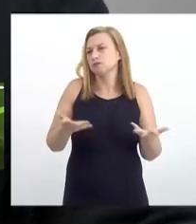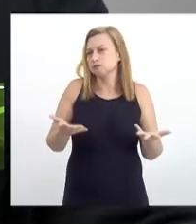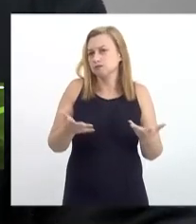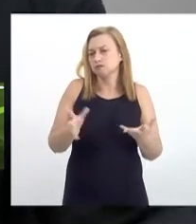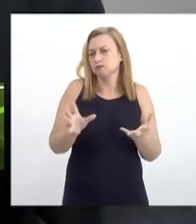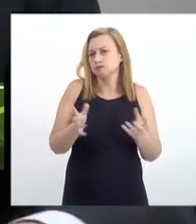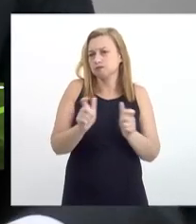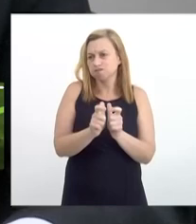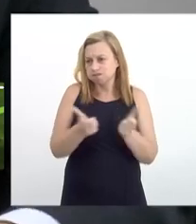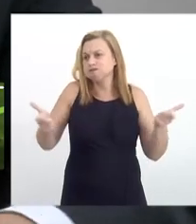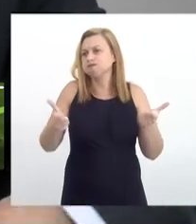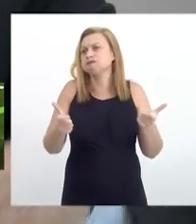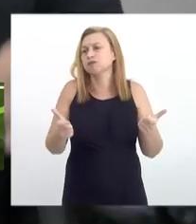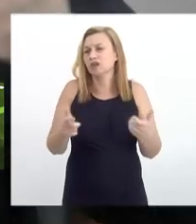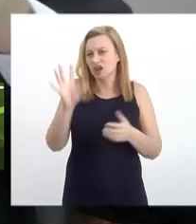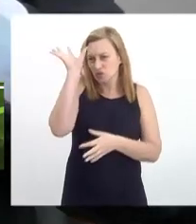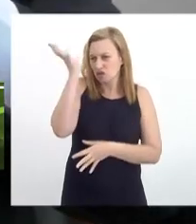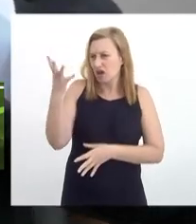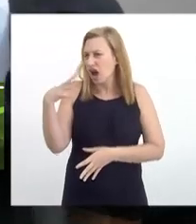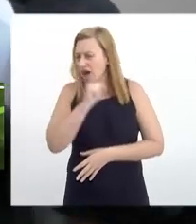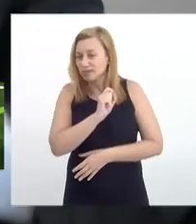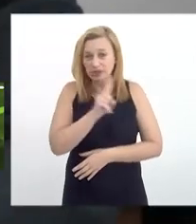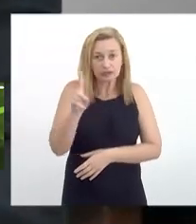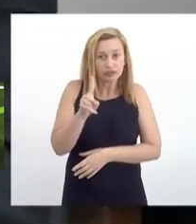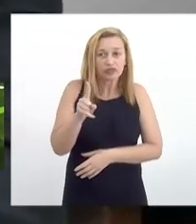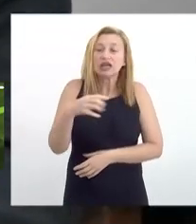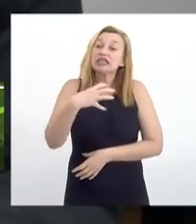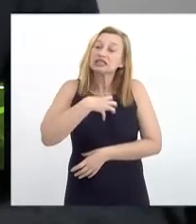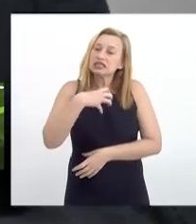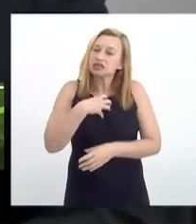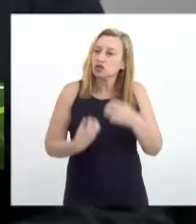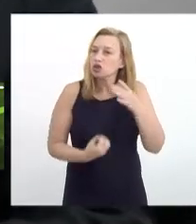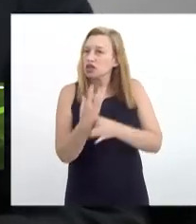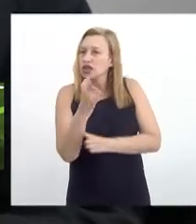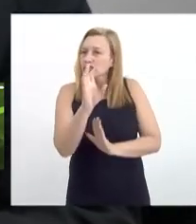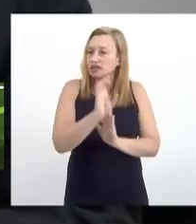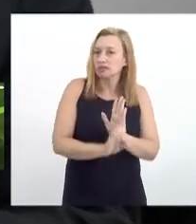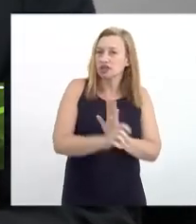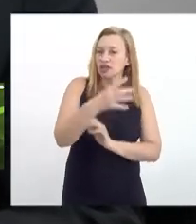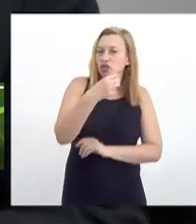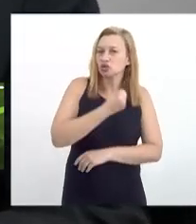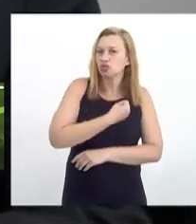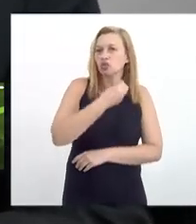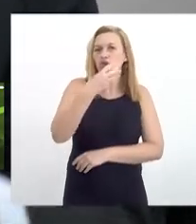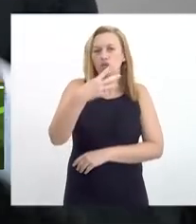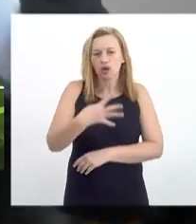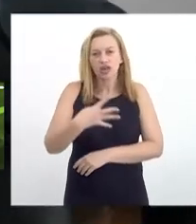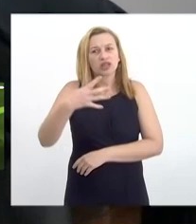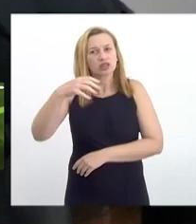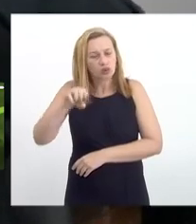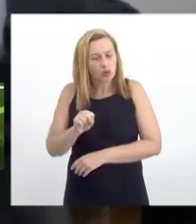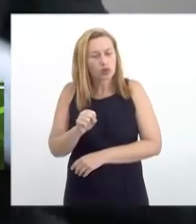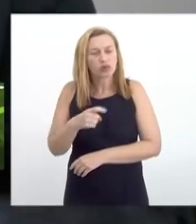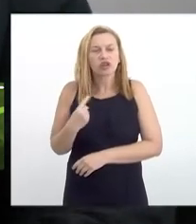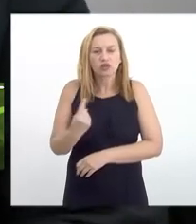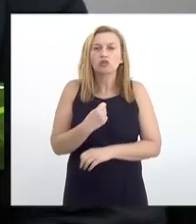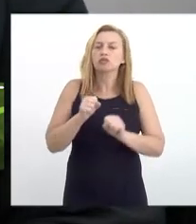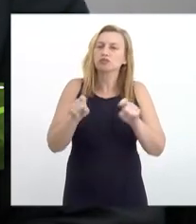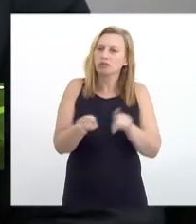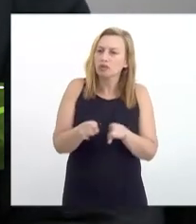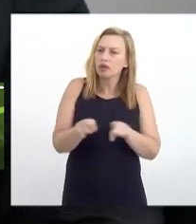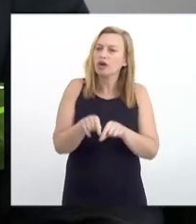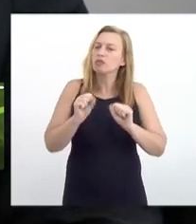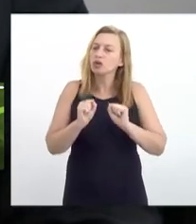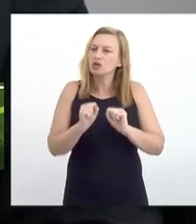para amanhã. Nesse sentido, eu fiz essa emenda de número 48, para que a gente também pudesse, de alguma